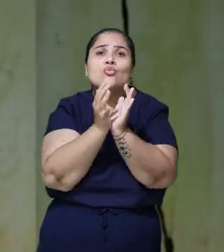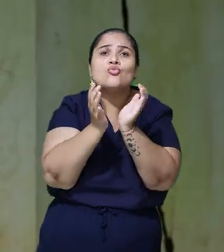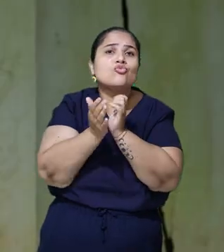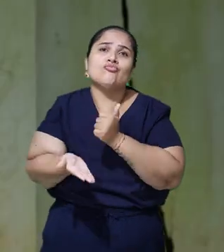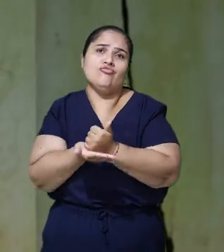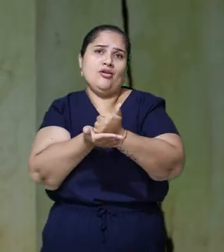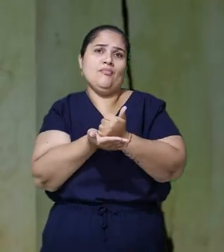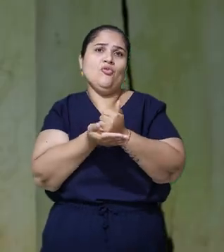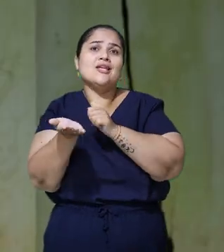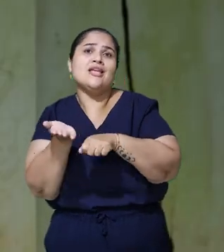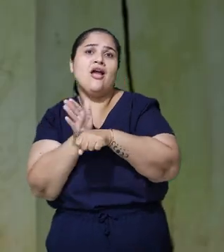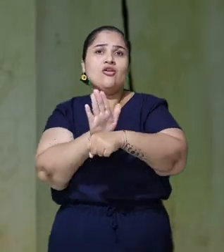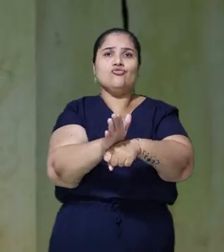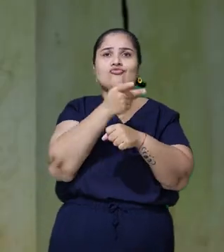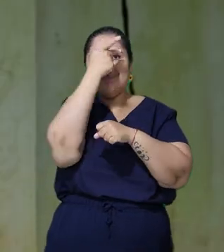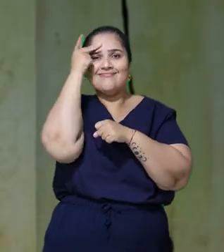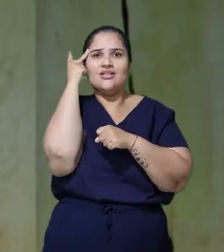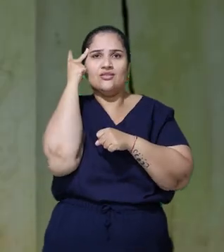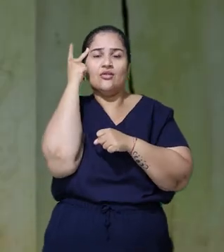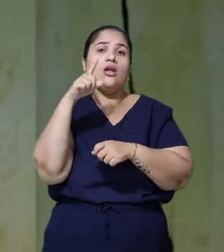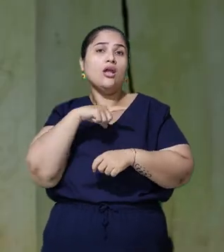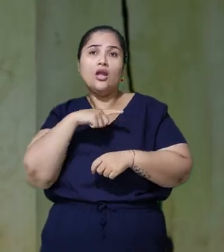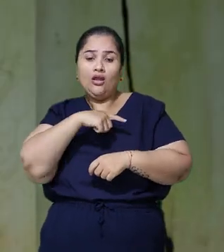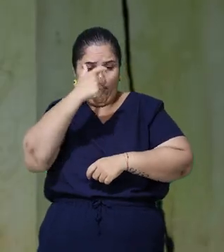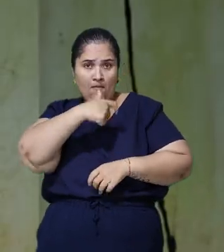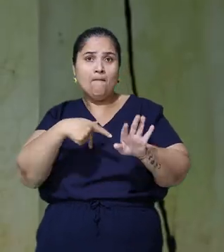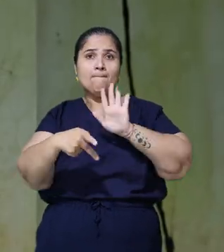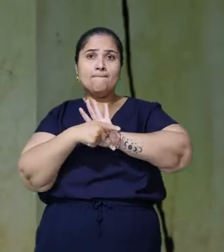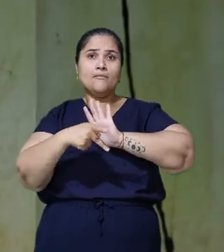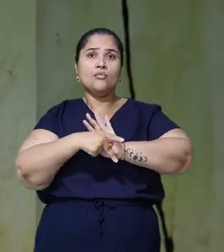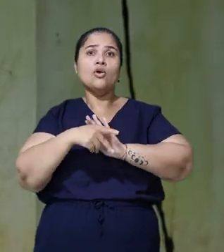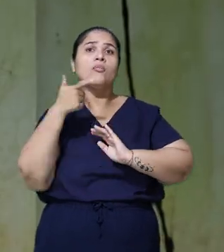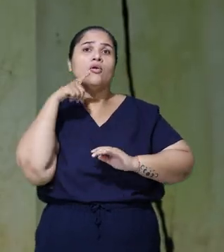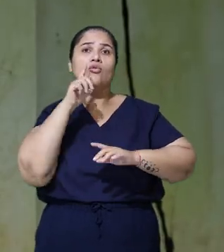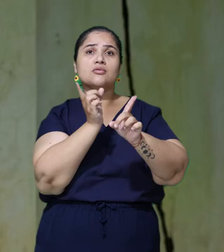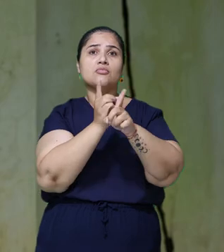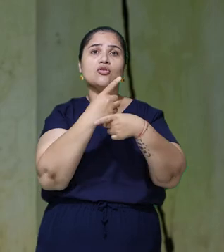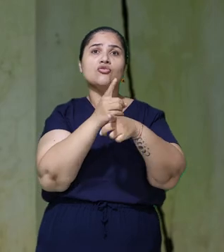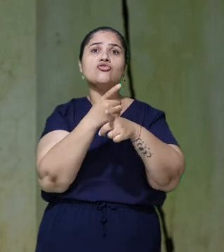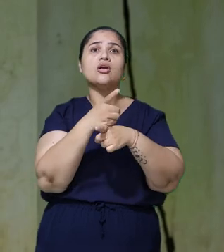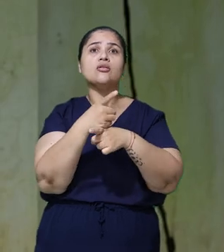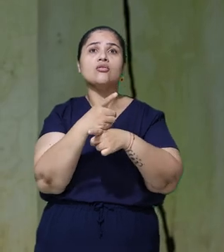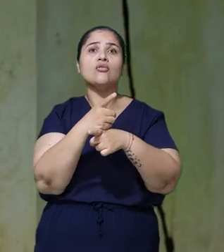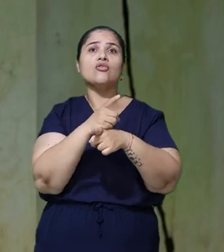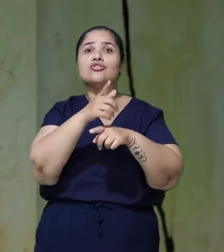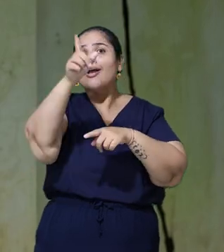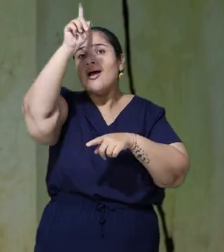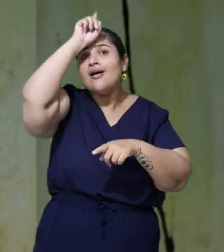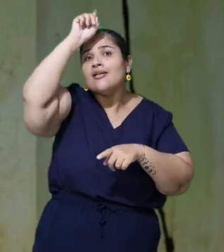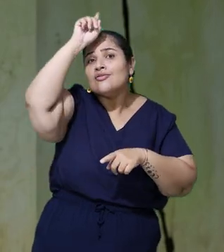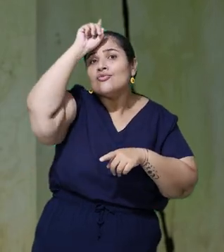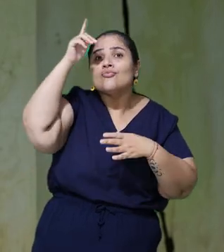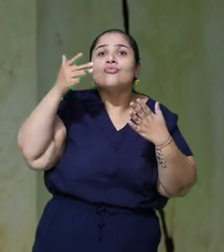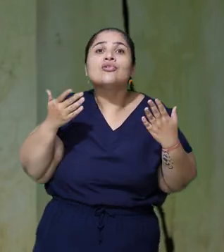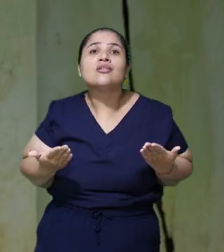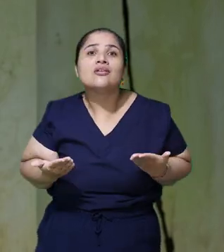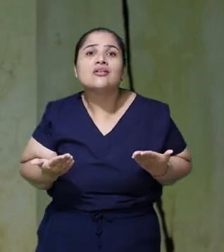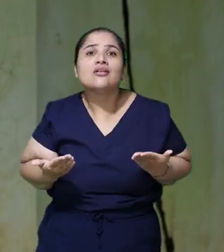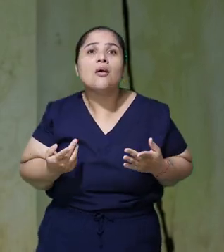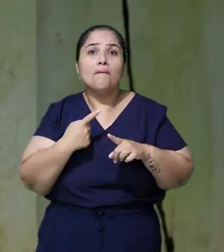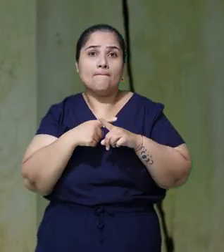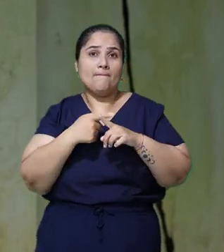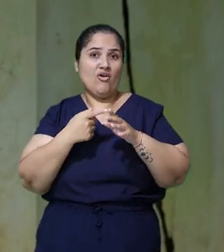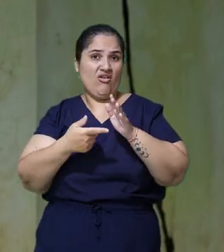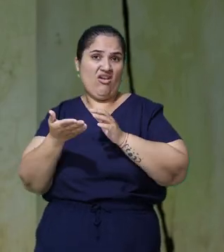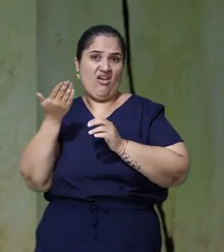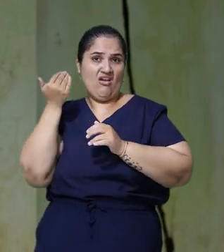vem ajudar essas pessoas. Eu mesma consegui o meu diagnóstico, só tive meu diagnóstico na fase adulta, porque há algum tempo atrás